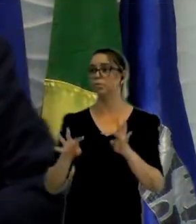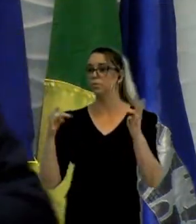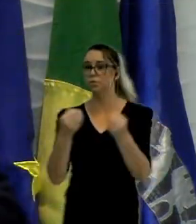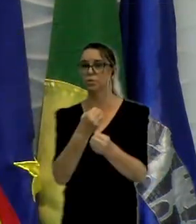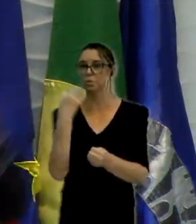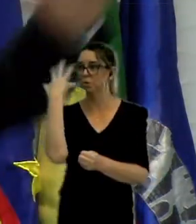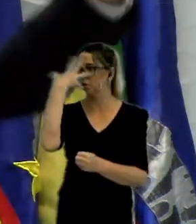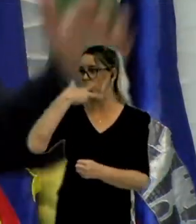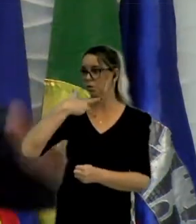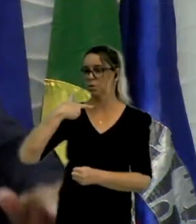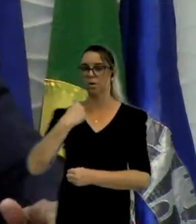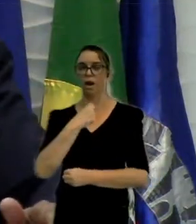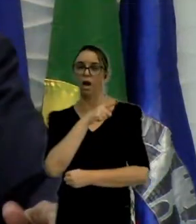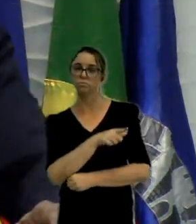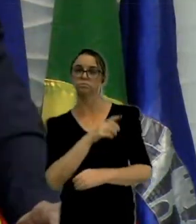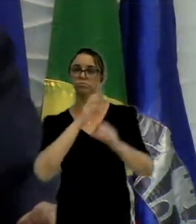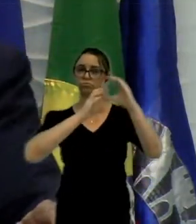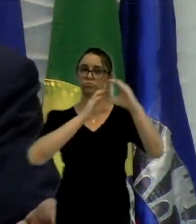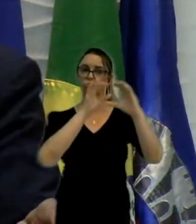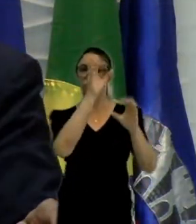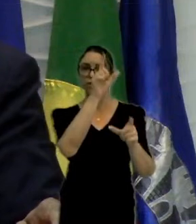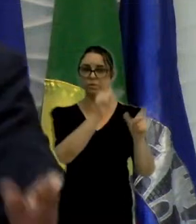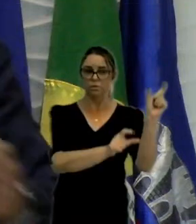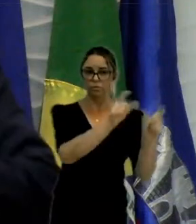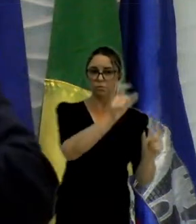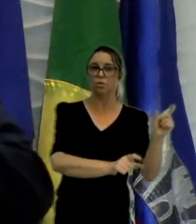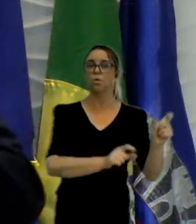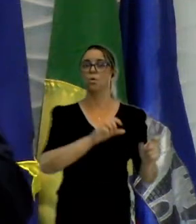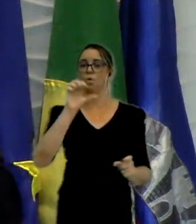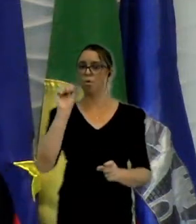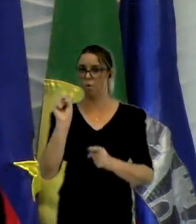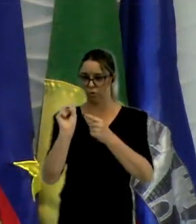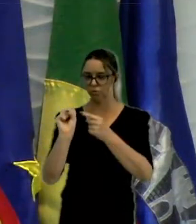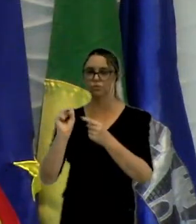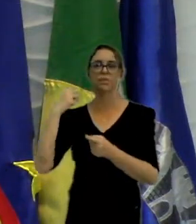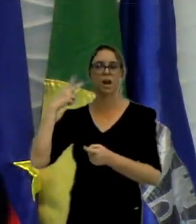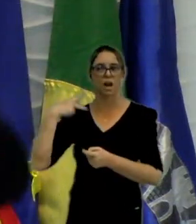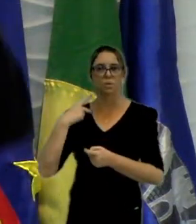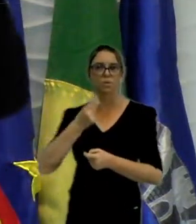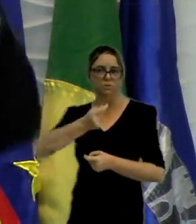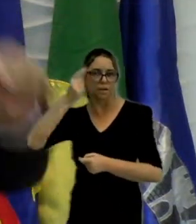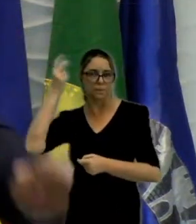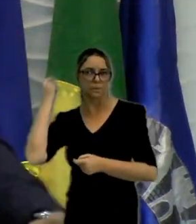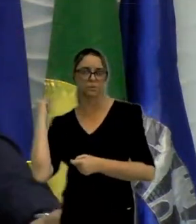de paletó, tinha 8 vereadores na época. Então eu disse a ele, olha,